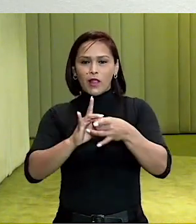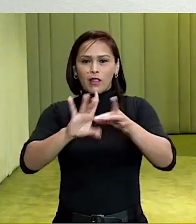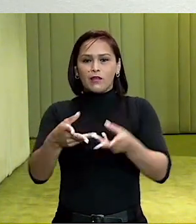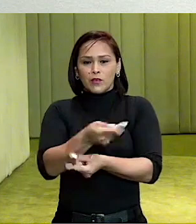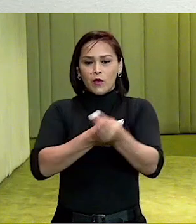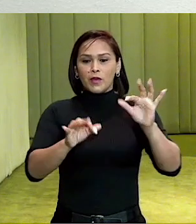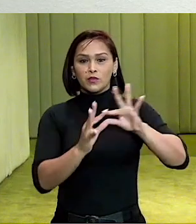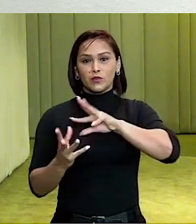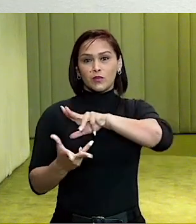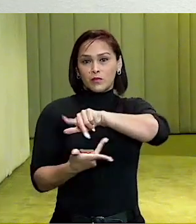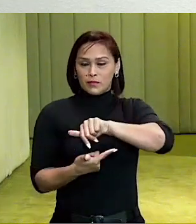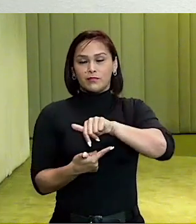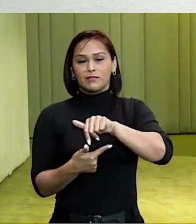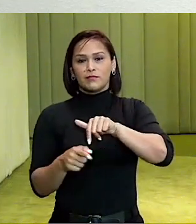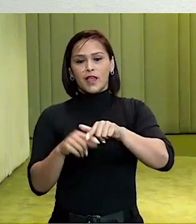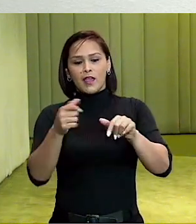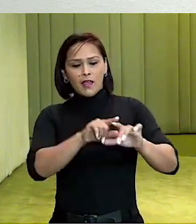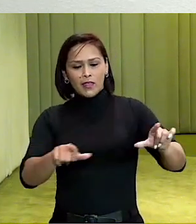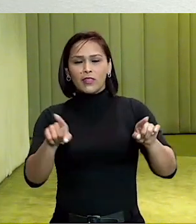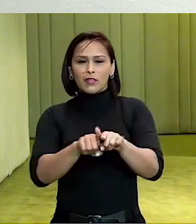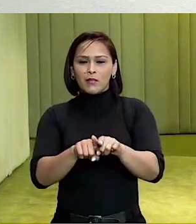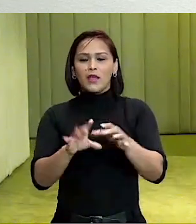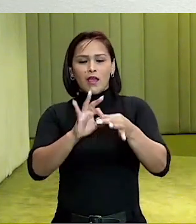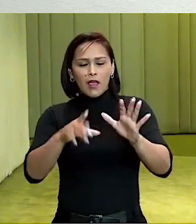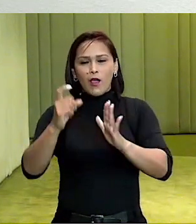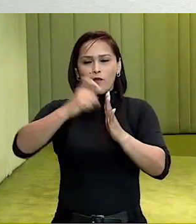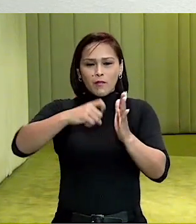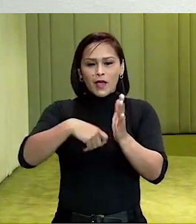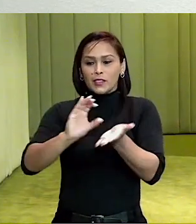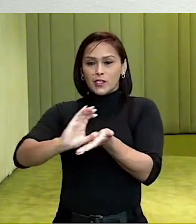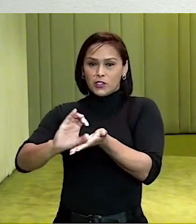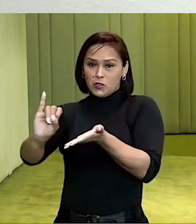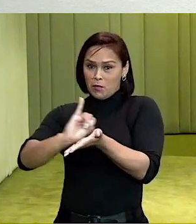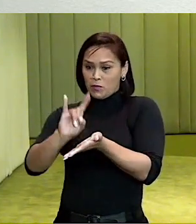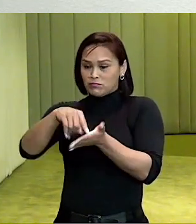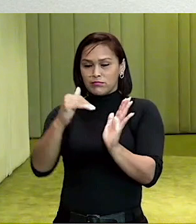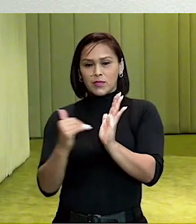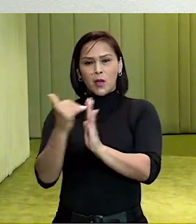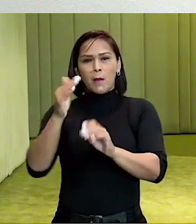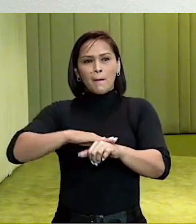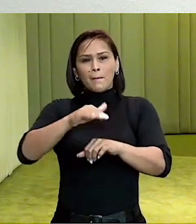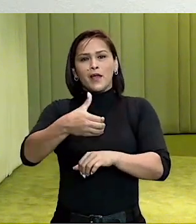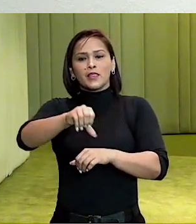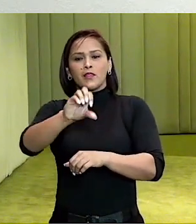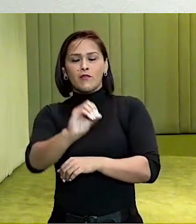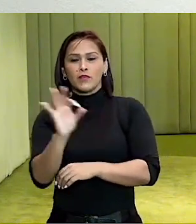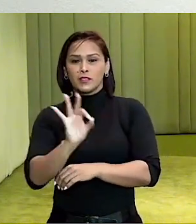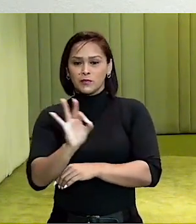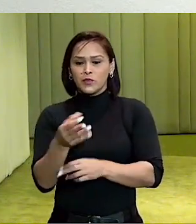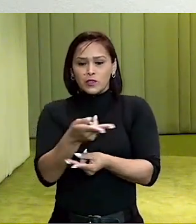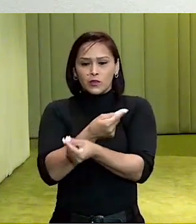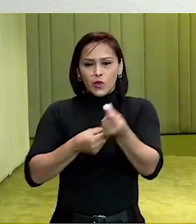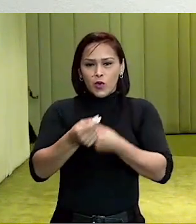do planeta. A desoneração das tarifas de importação alcançará mais de 90% do